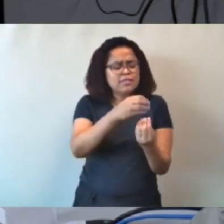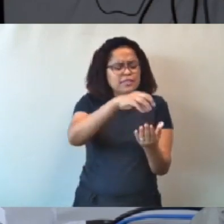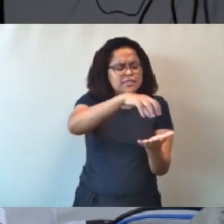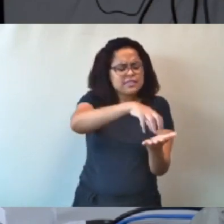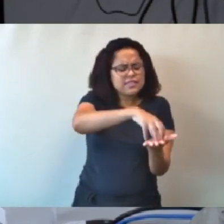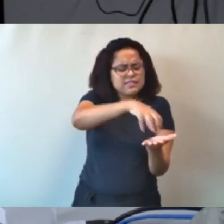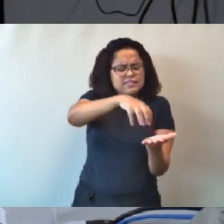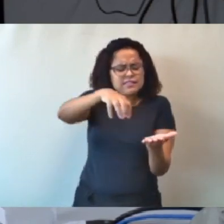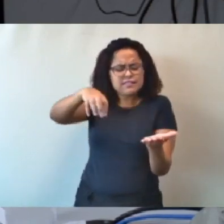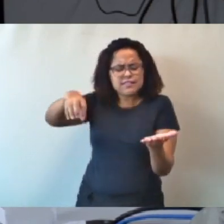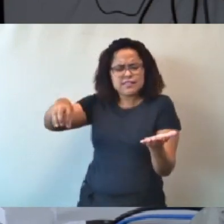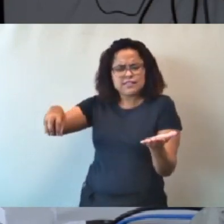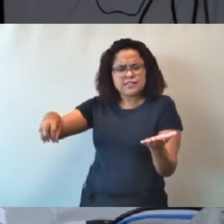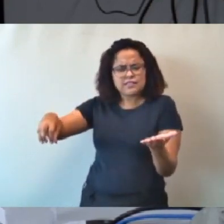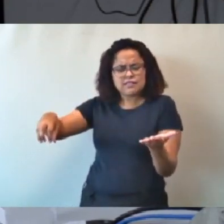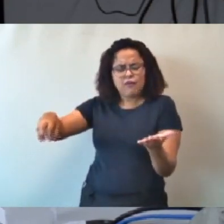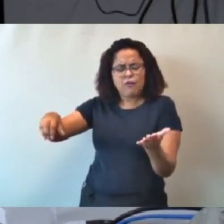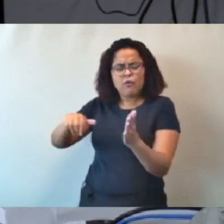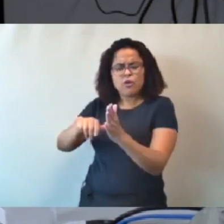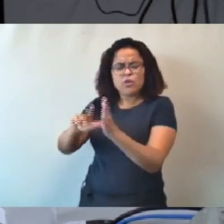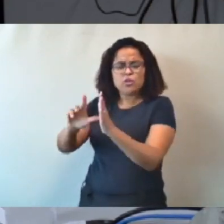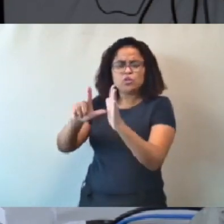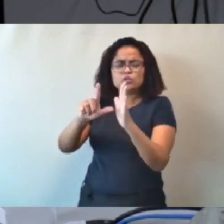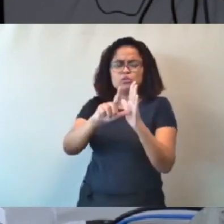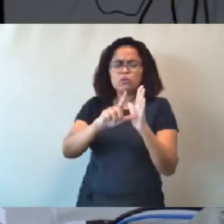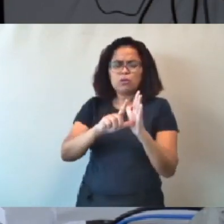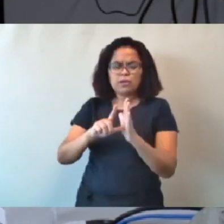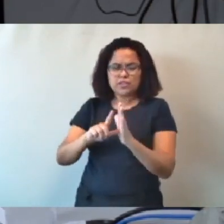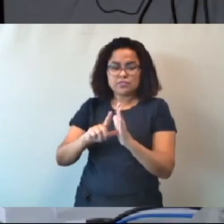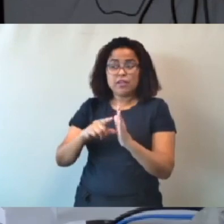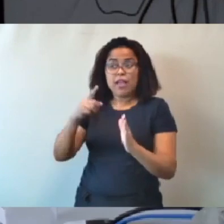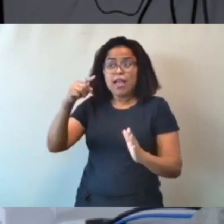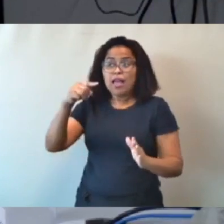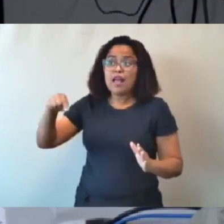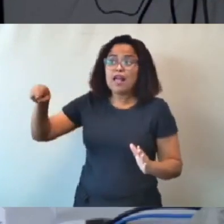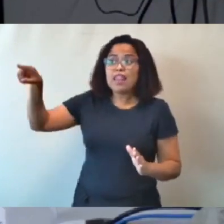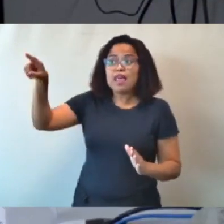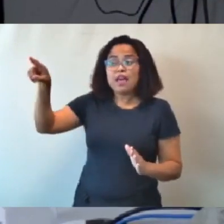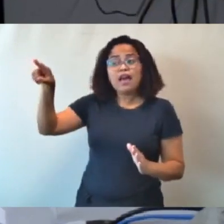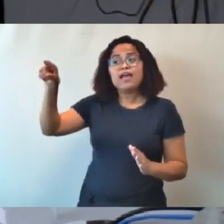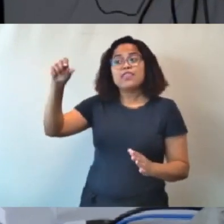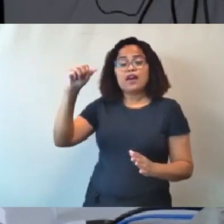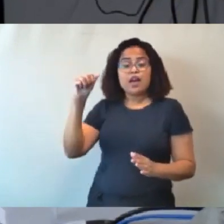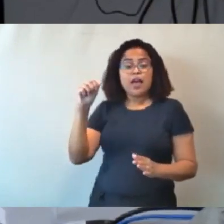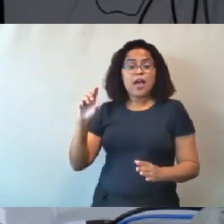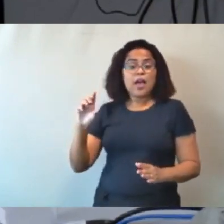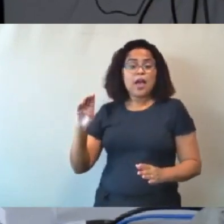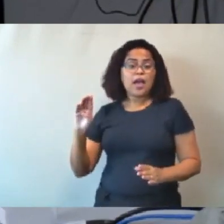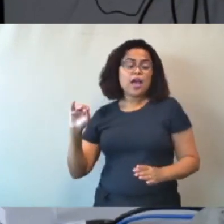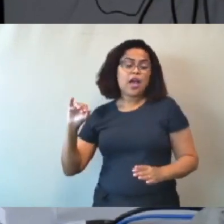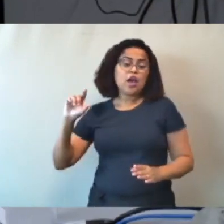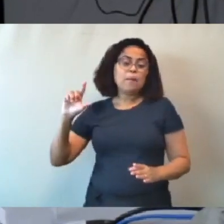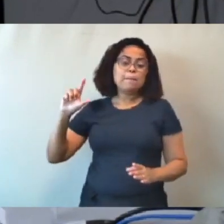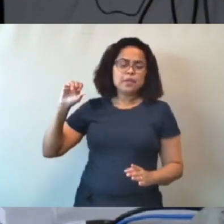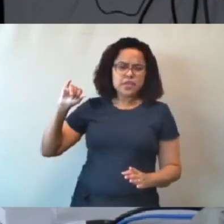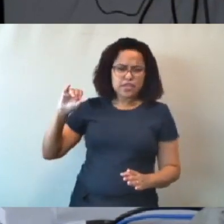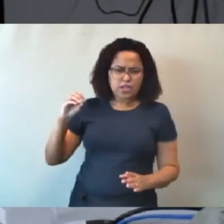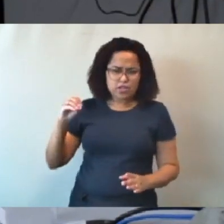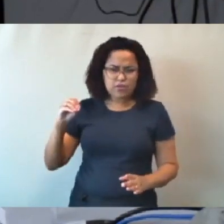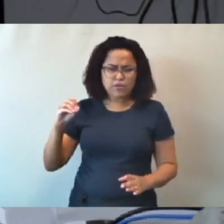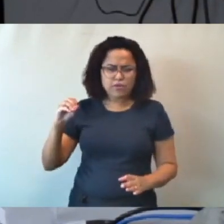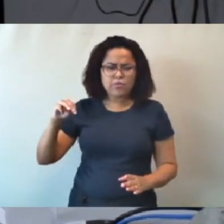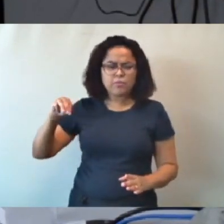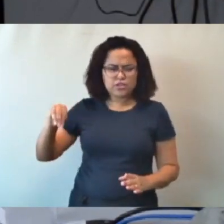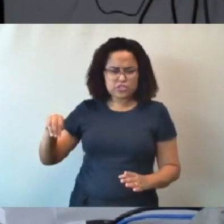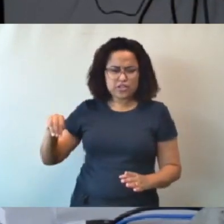um comércio pulsante, forte, intenso, que abastece ali toda aquela regional,